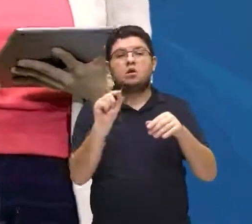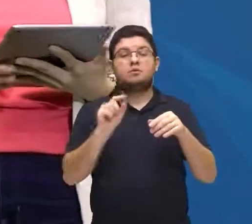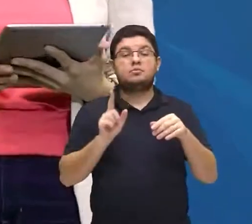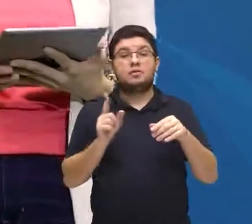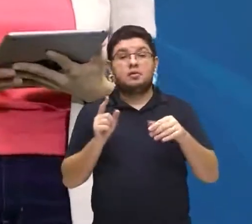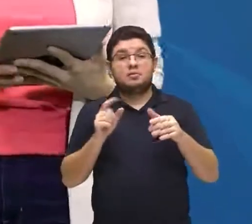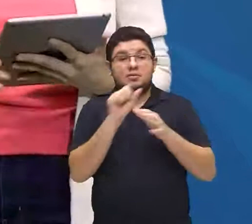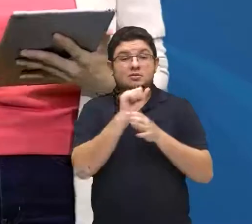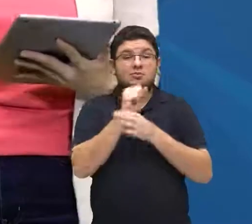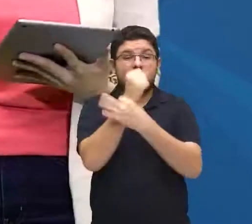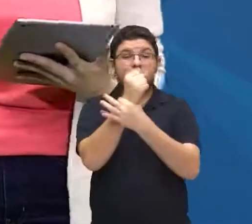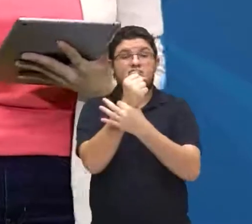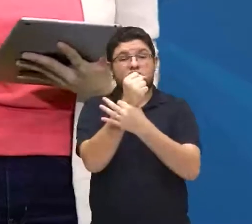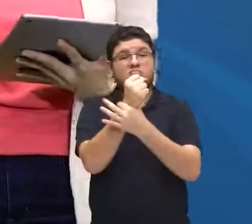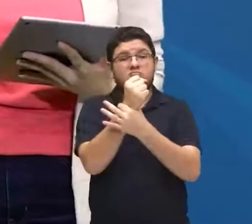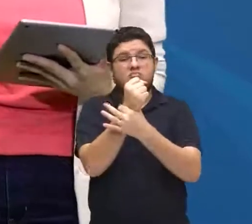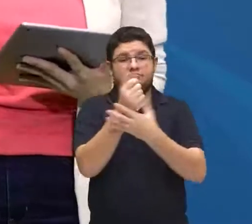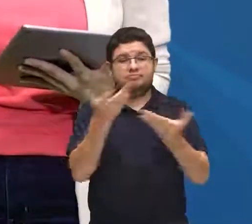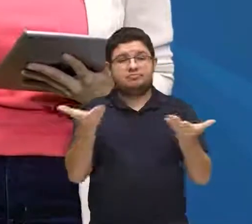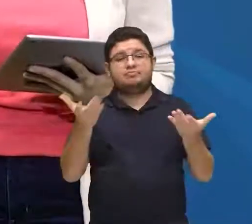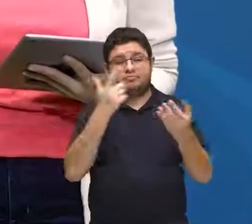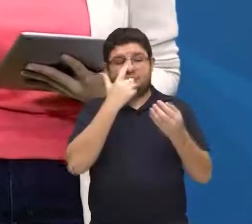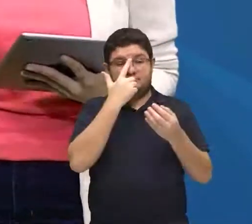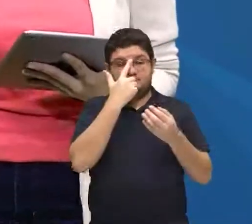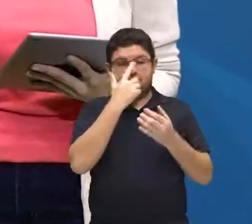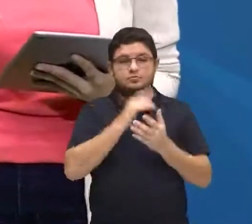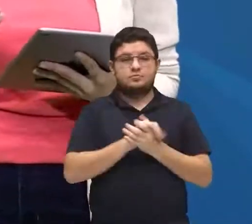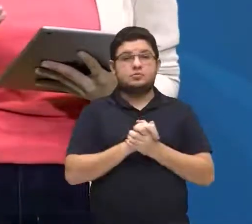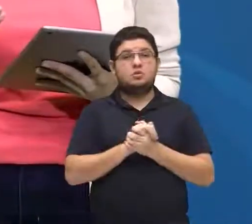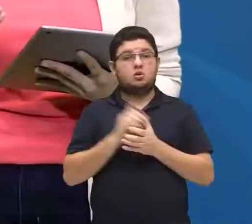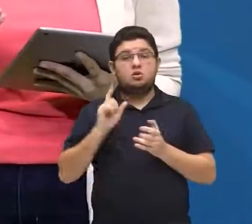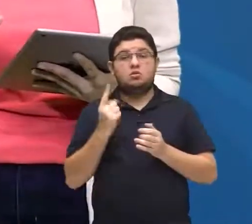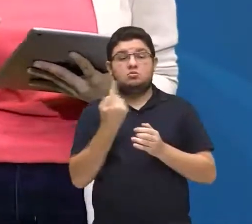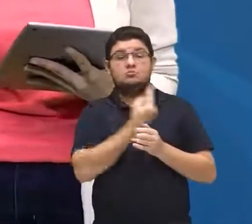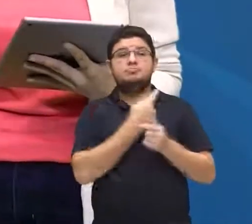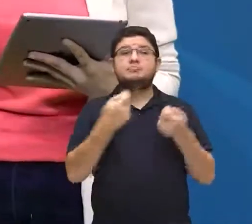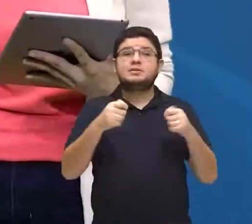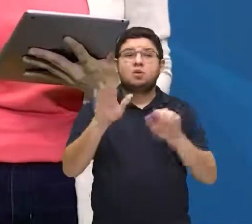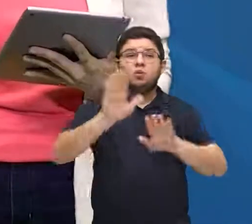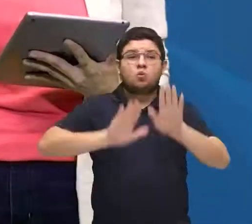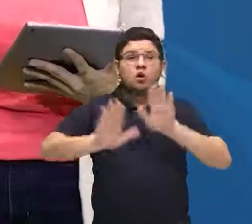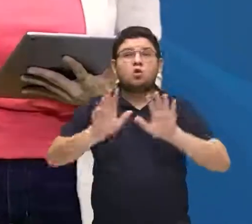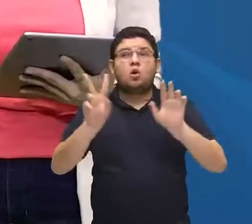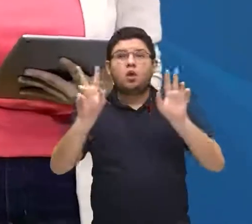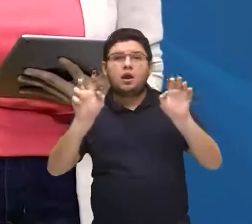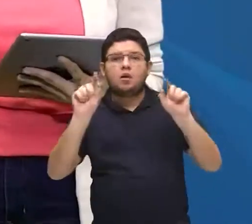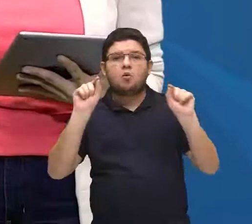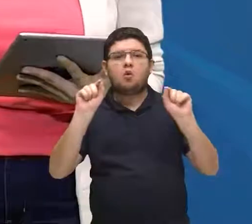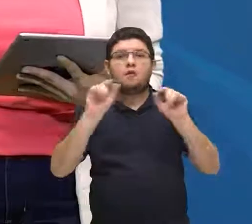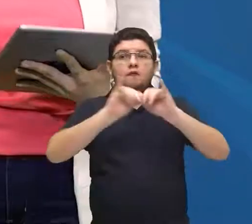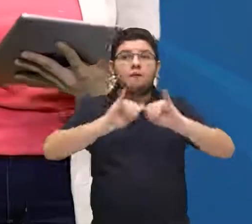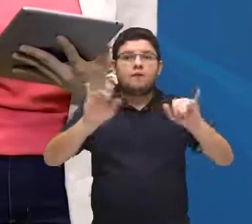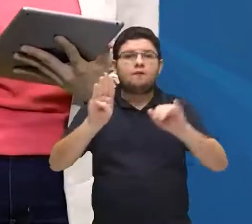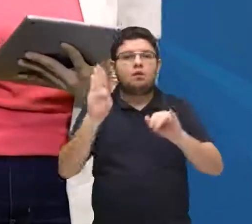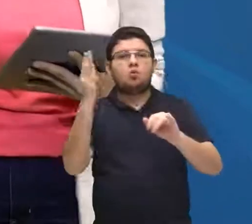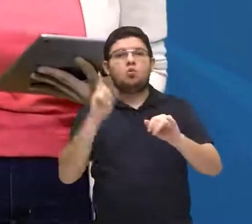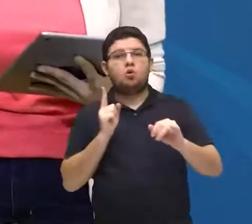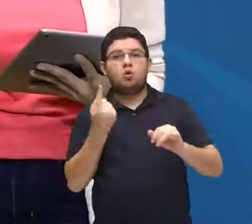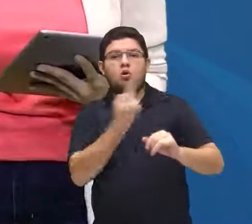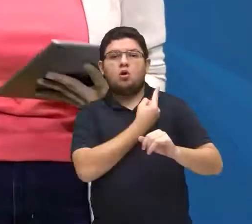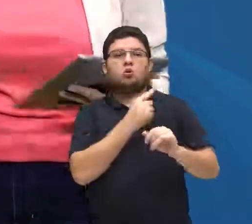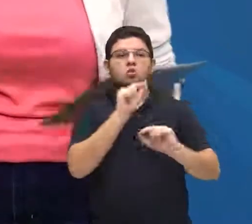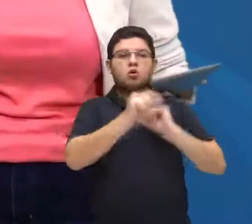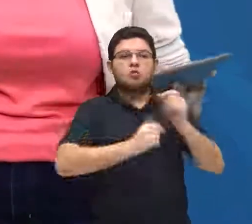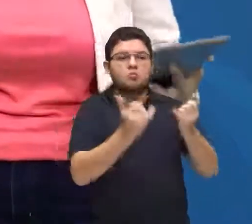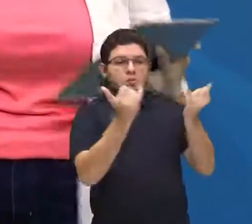própria segurança. Então é muito delicado a gente falar de fake news, a gente sabe que não deve compartilhar, e hoje em dia é